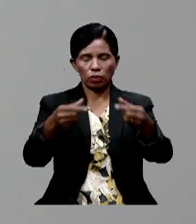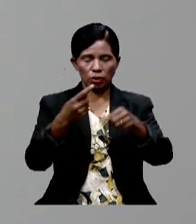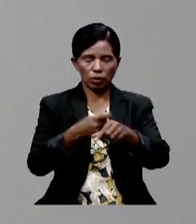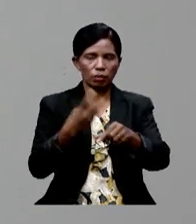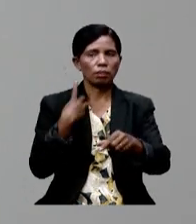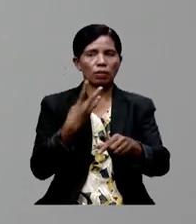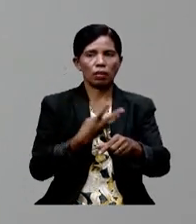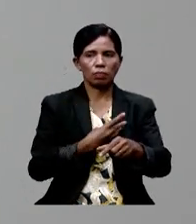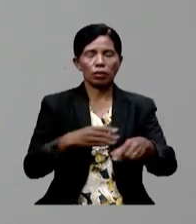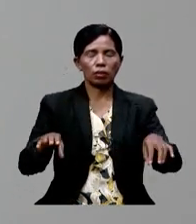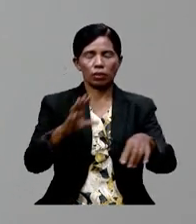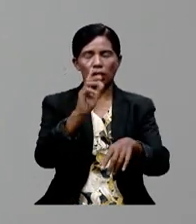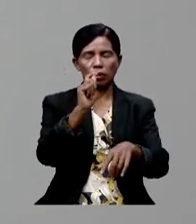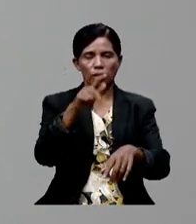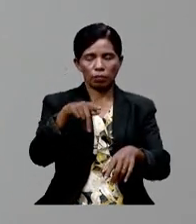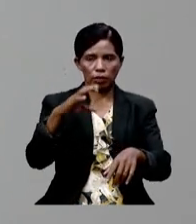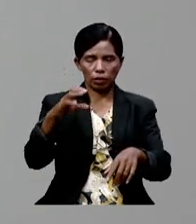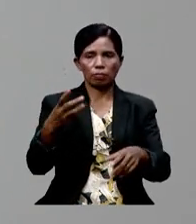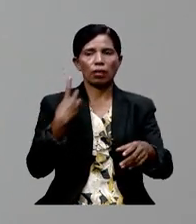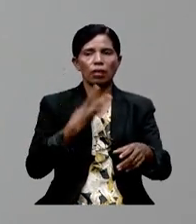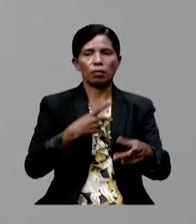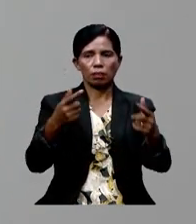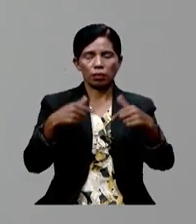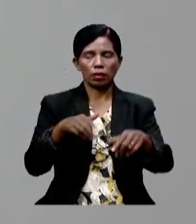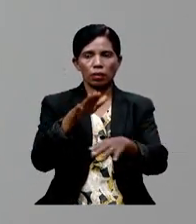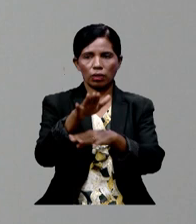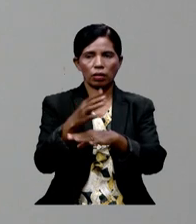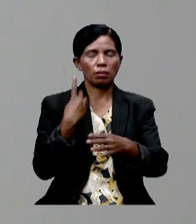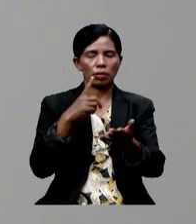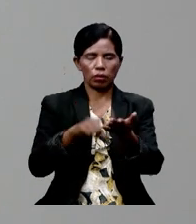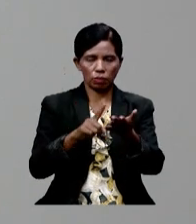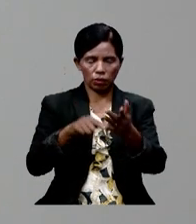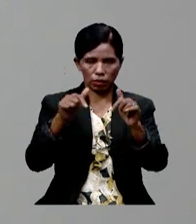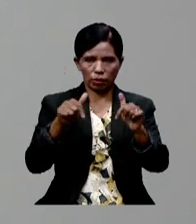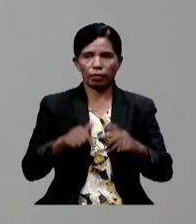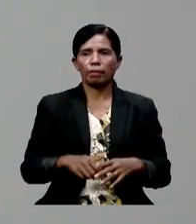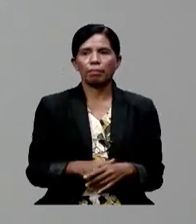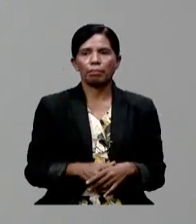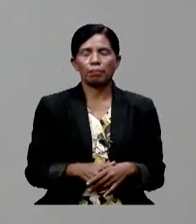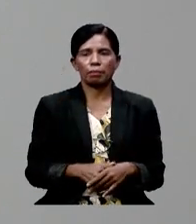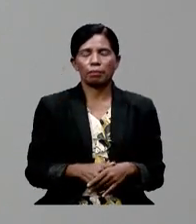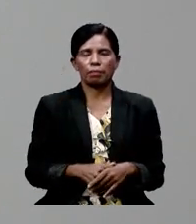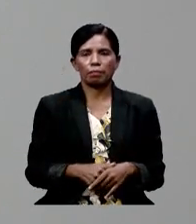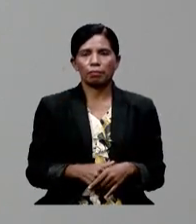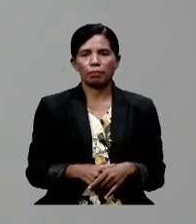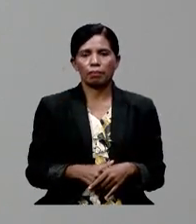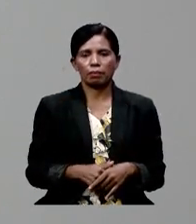a trabalho de casa, ita boa ser for Miami, para o ser local, como sempre, discutir. Balo, e o município Balo, se